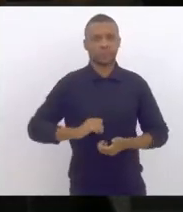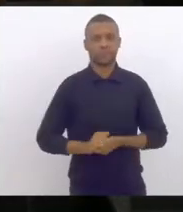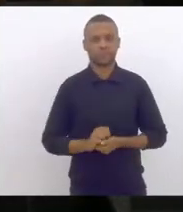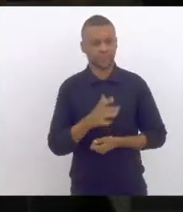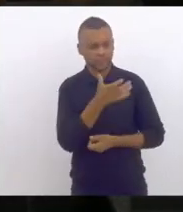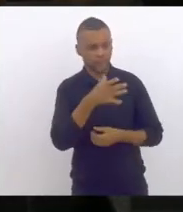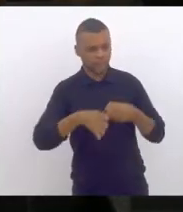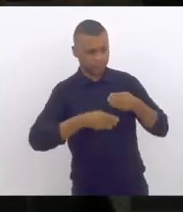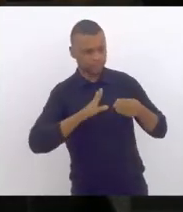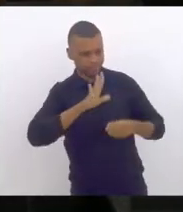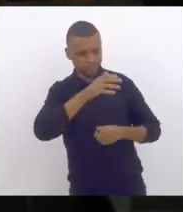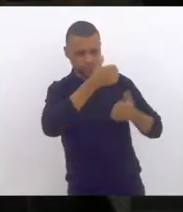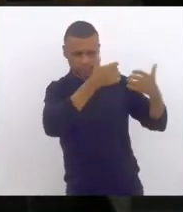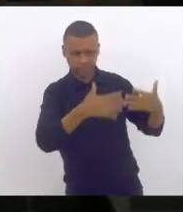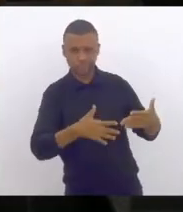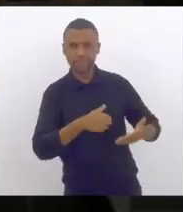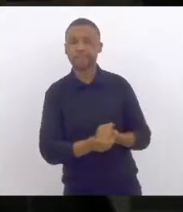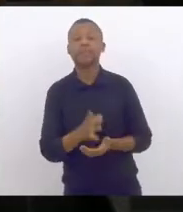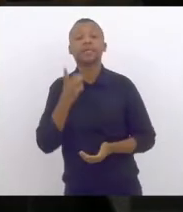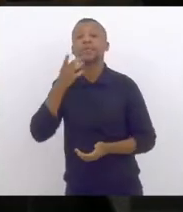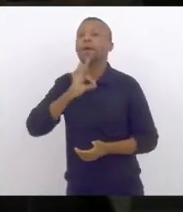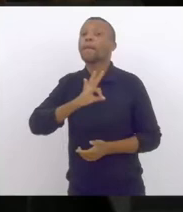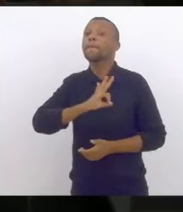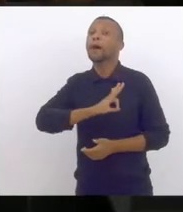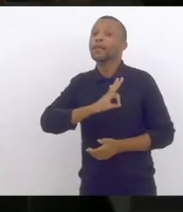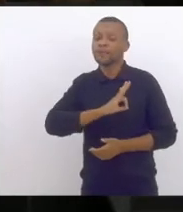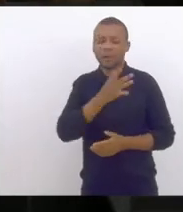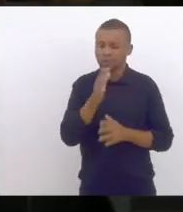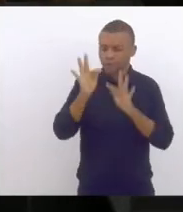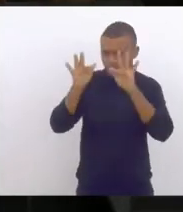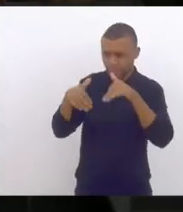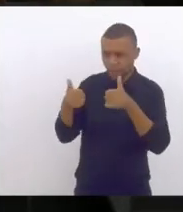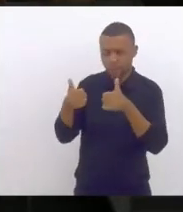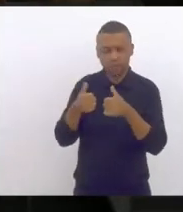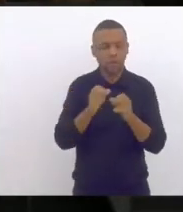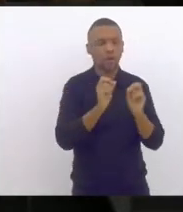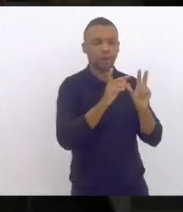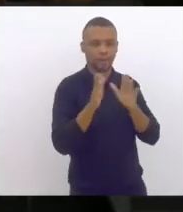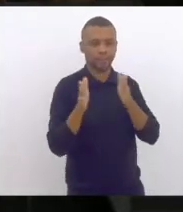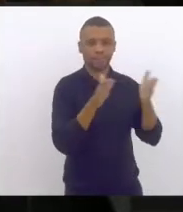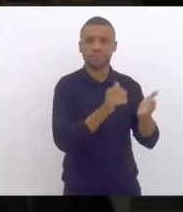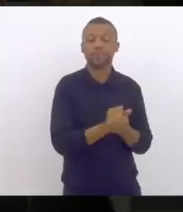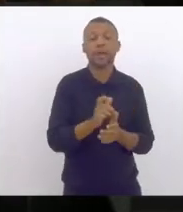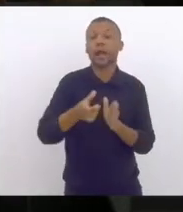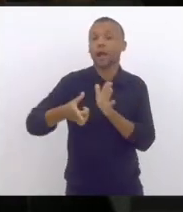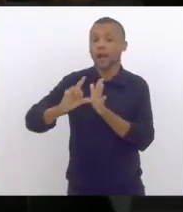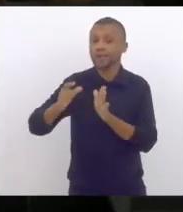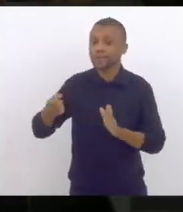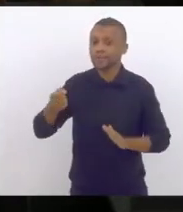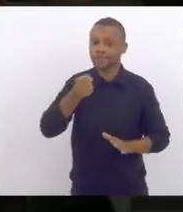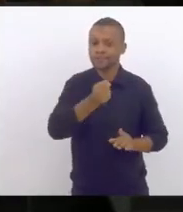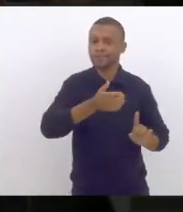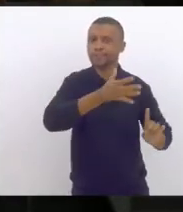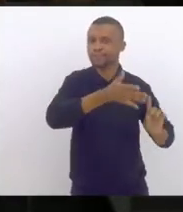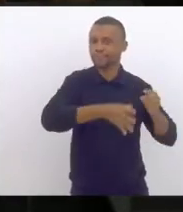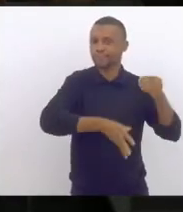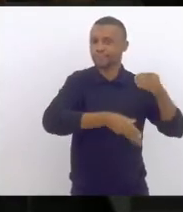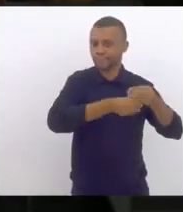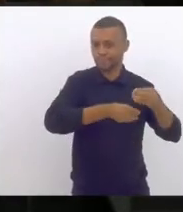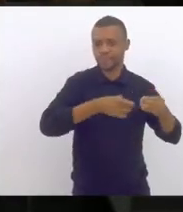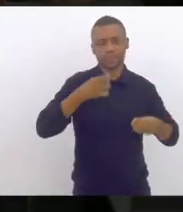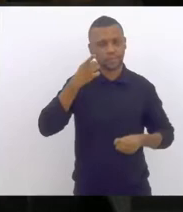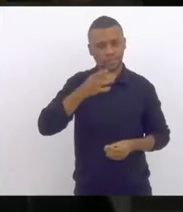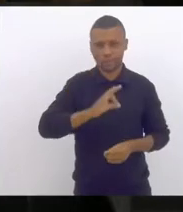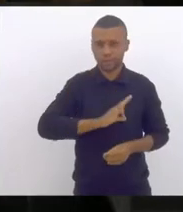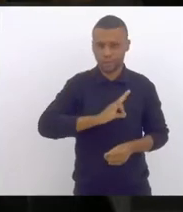parte, deputada? Deputada Marta Rocha, no final. Então, antes da parte, deputada Marta Rocha,